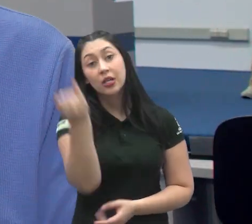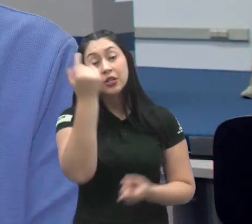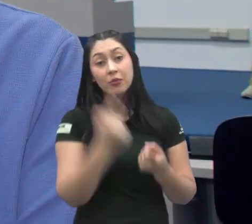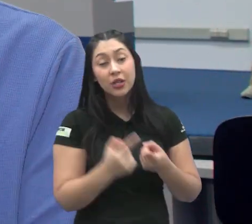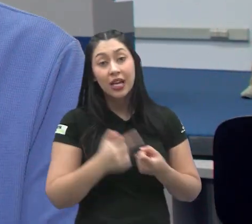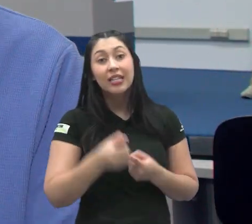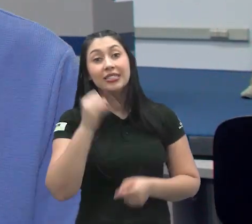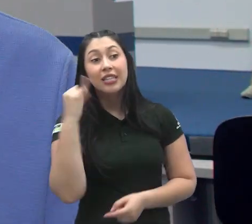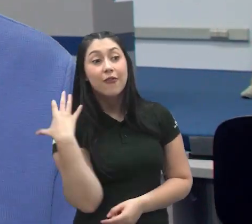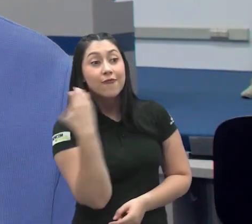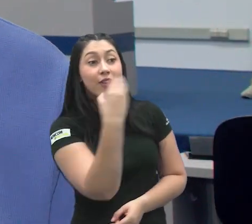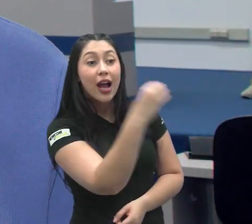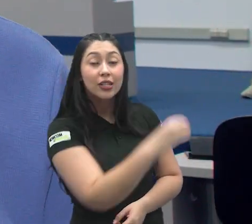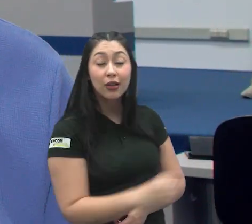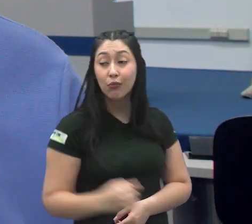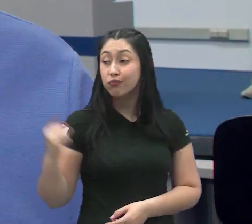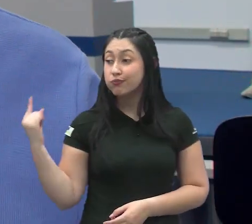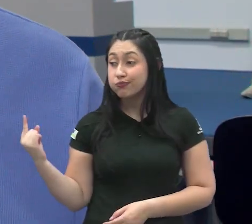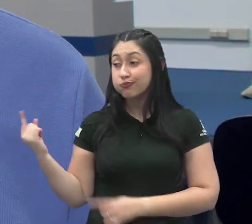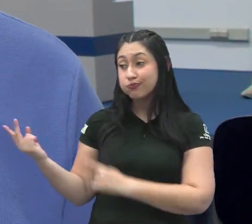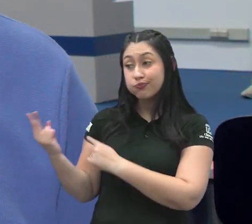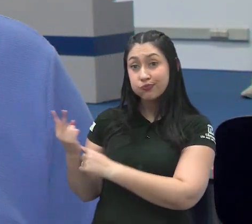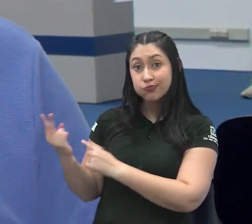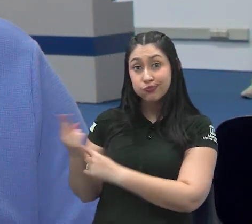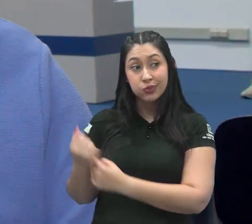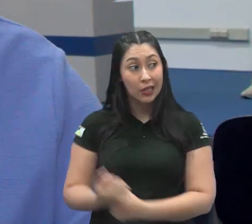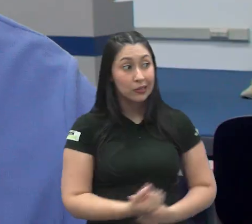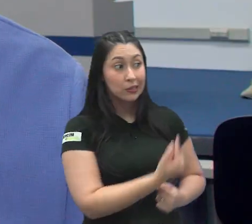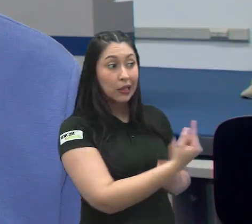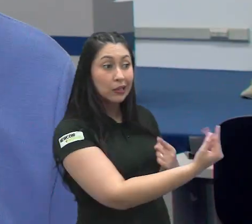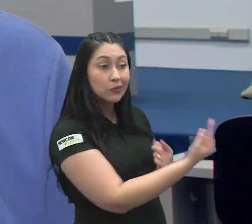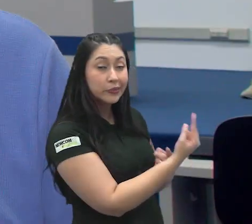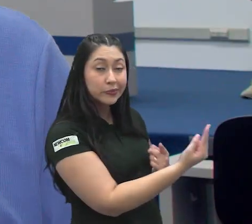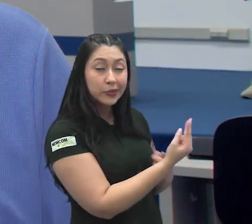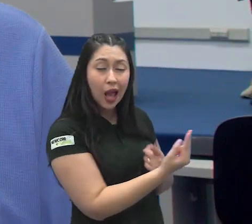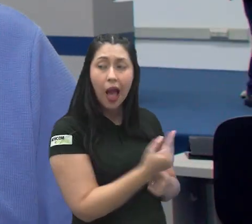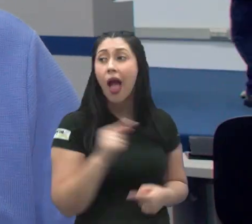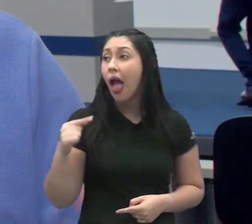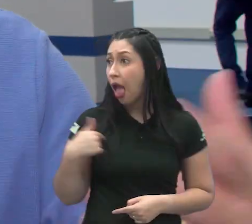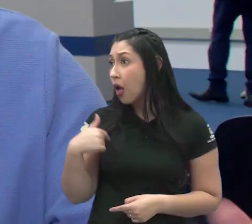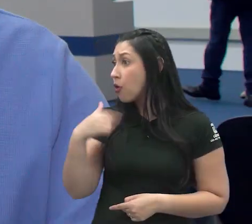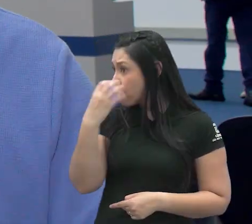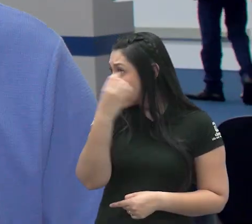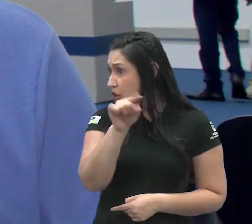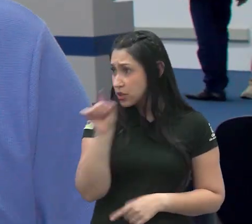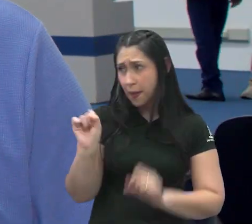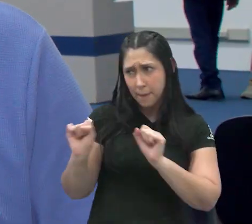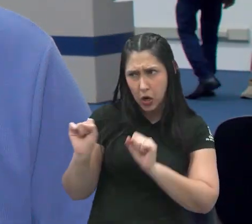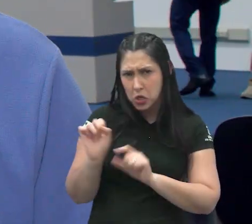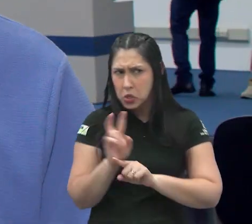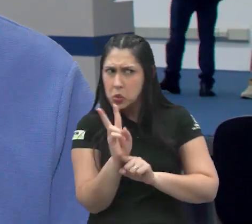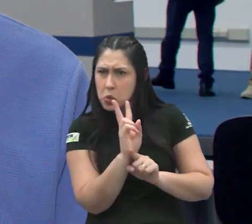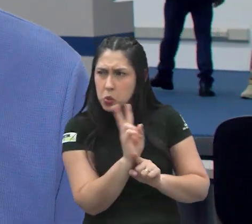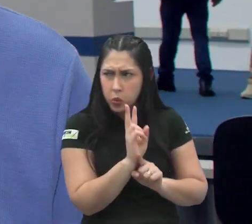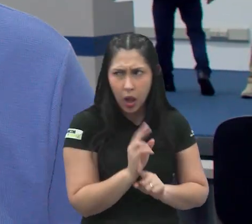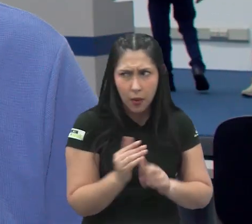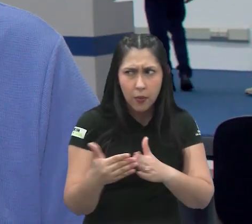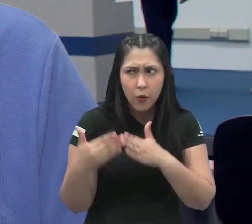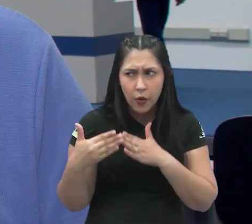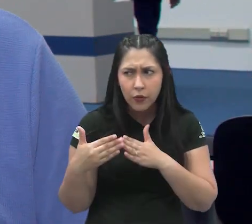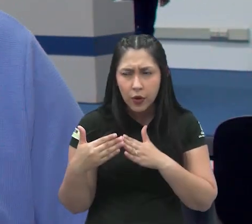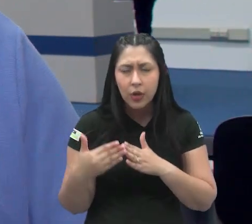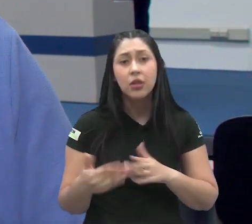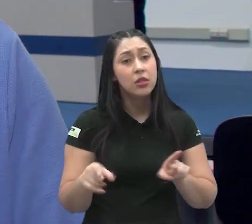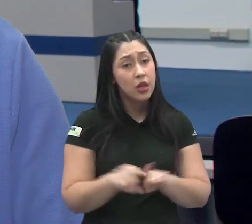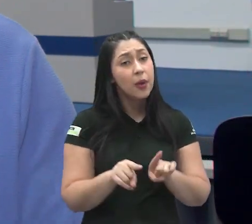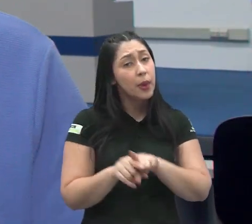porque se você vai viajar e seu vizinho não, ele pode, né? Ó, vizinho, é o seguinte, eu vou estar viajando, então se você puder dar uma olhadinha de vez em quando ali, se não tem nada suspeito na